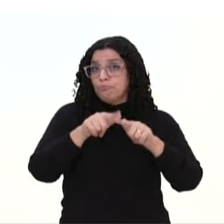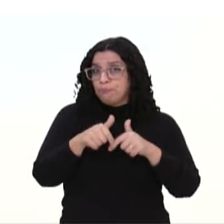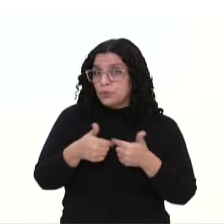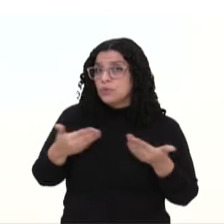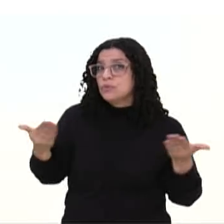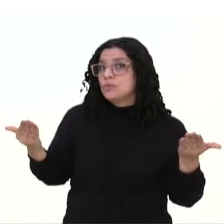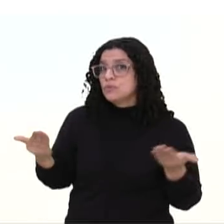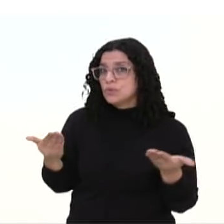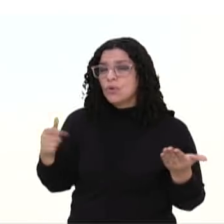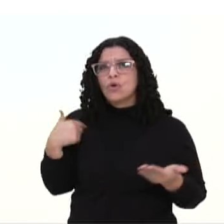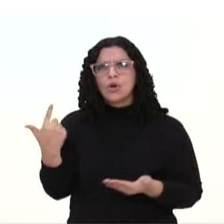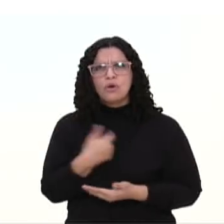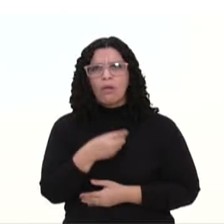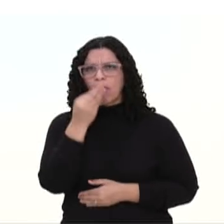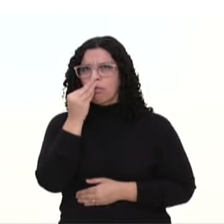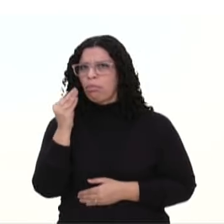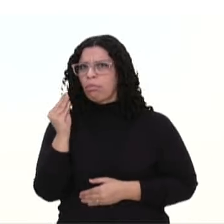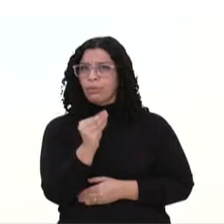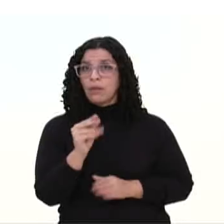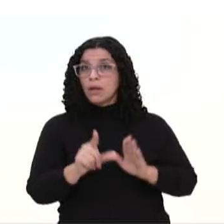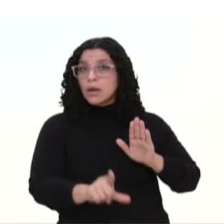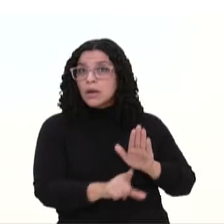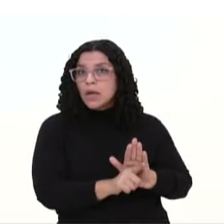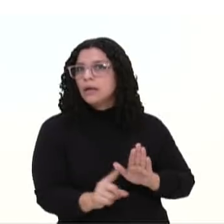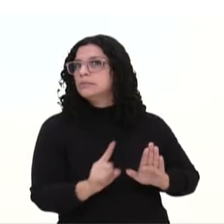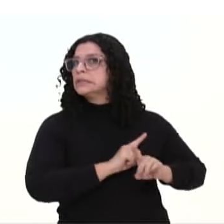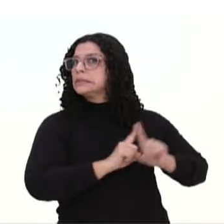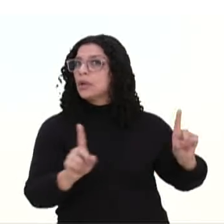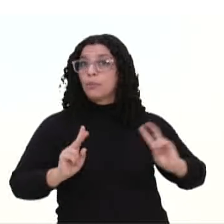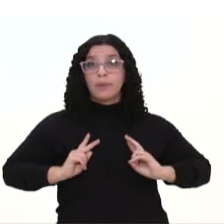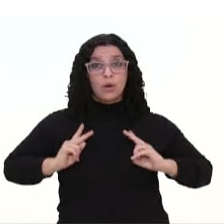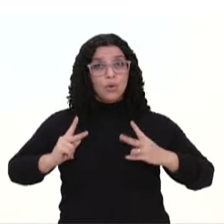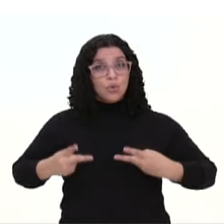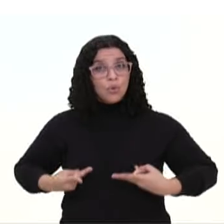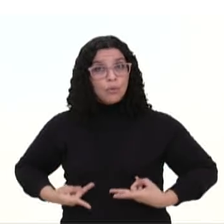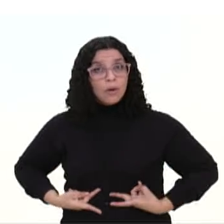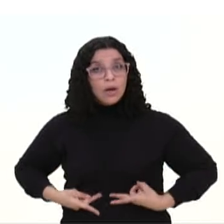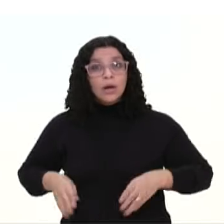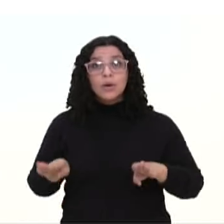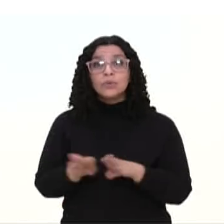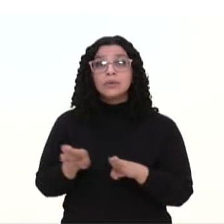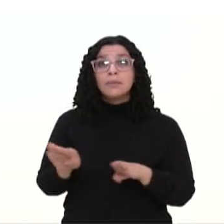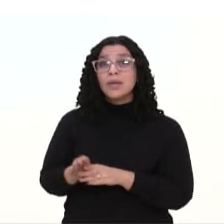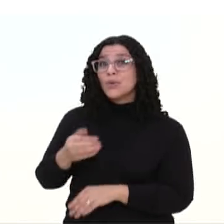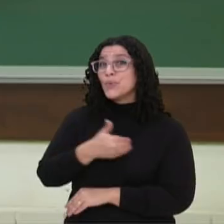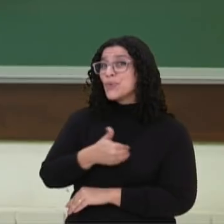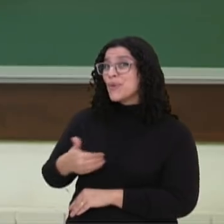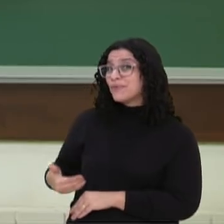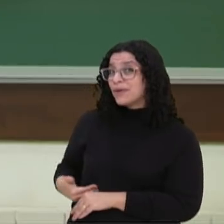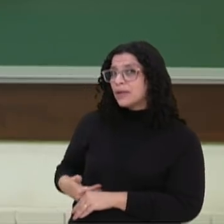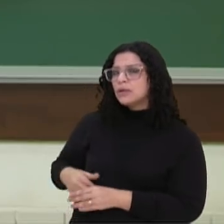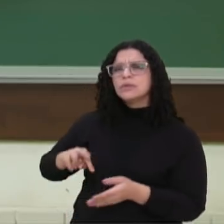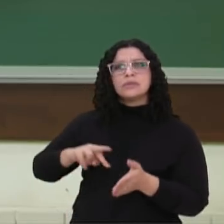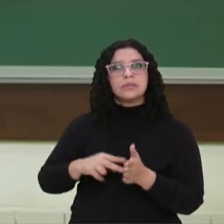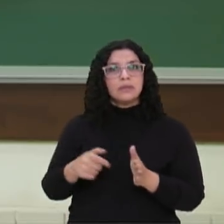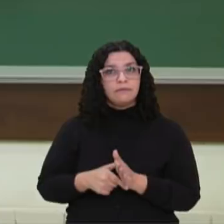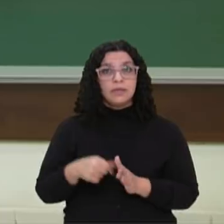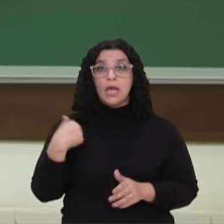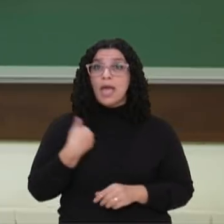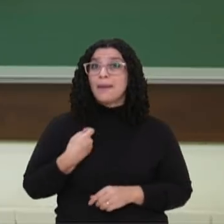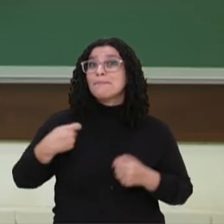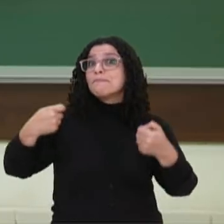questão não deve ser ignorada nem pelo homem, nem pelo Estado. Ou seja, é